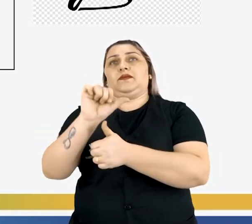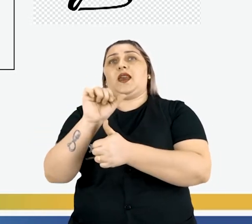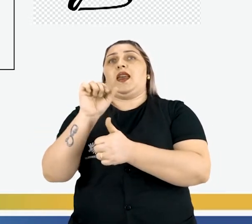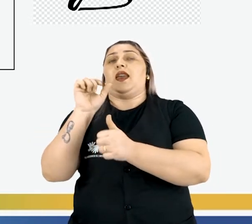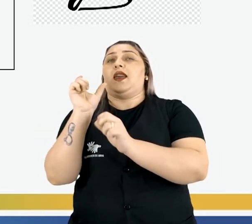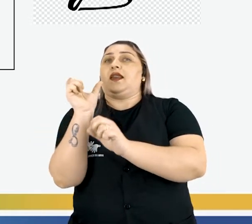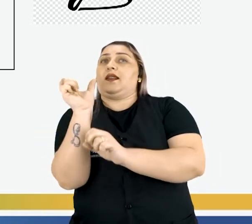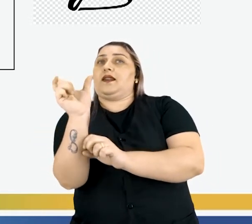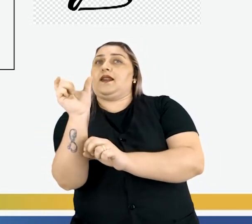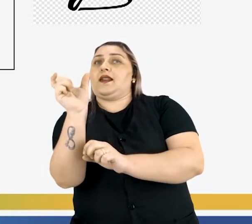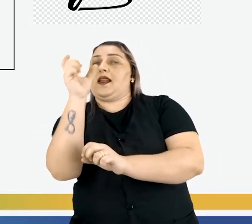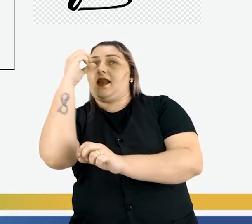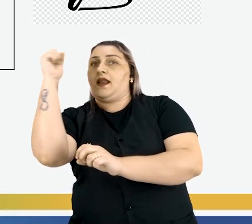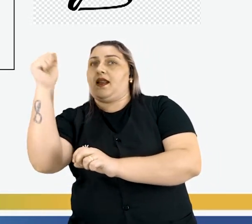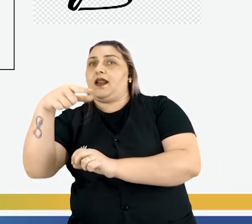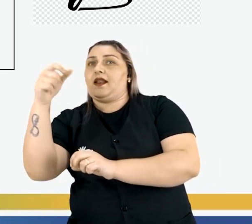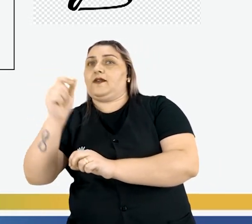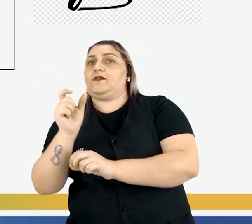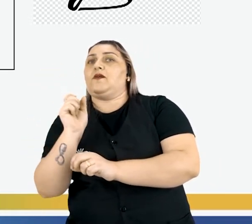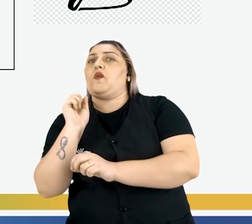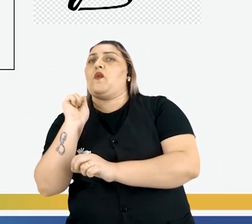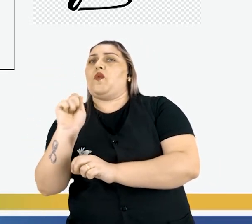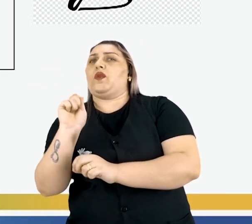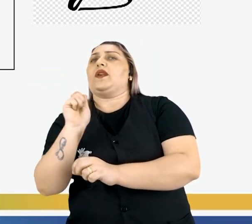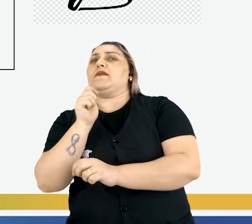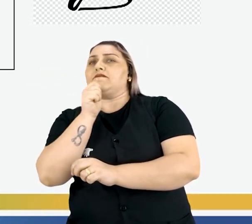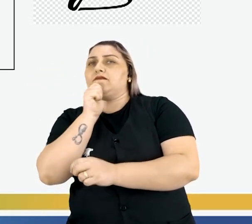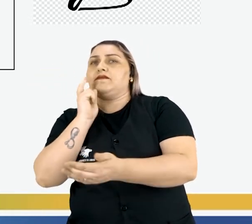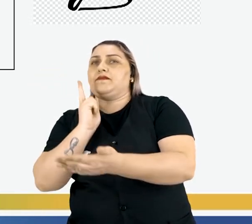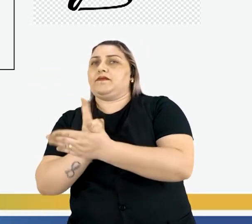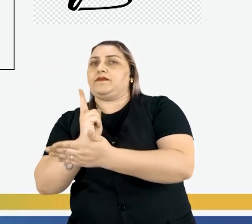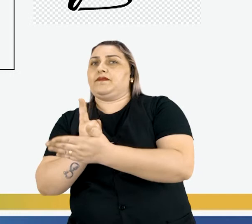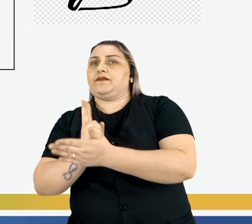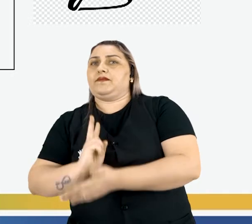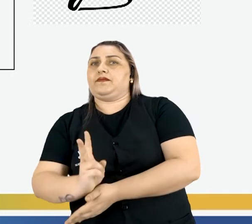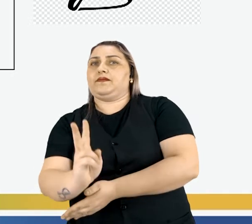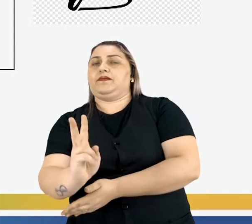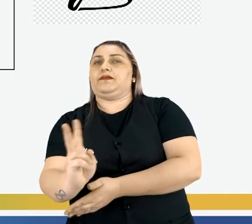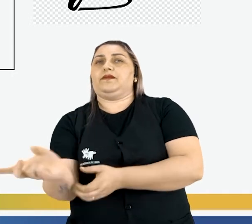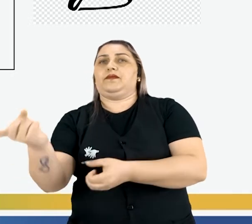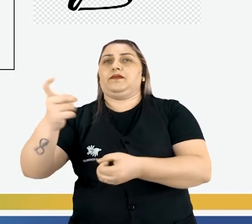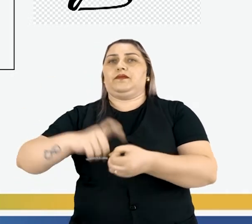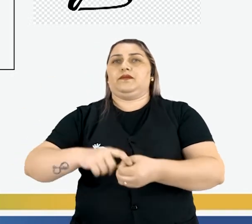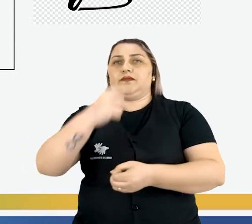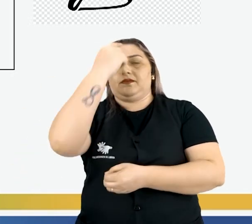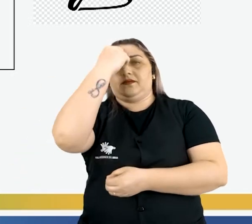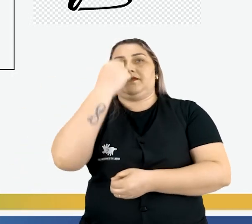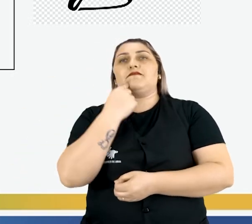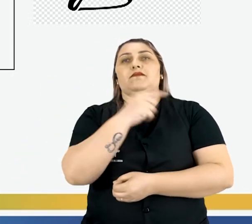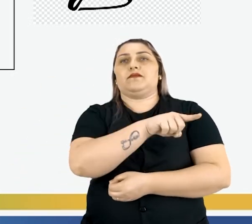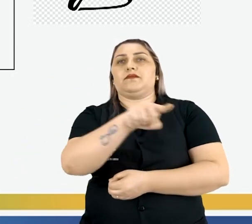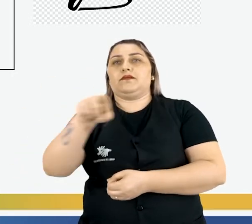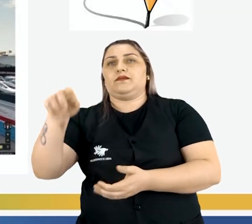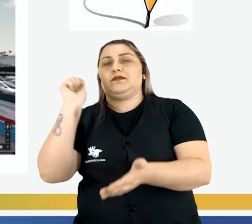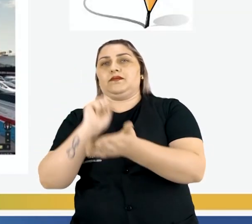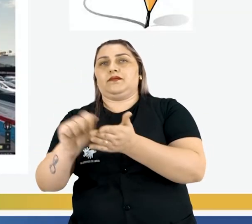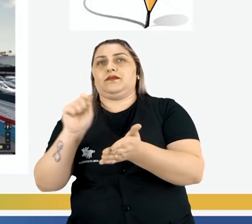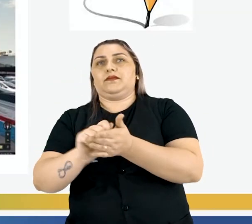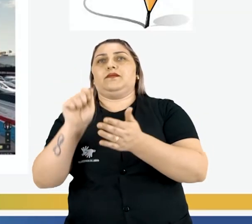bom? E na parte de permanências, as permanências. Eu vou voltar aqui na imagem para vocês